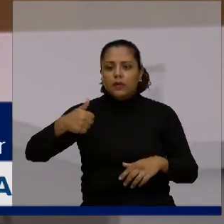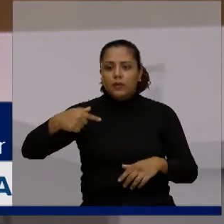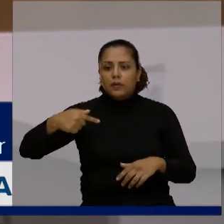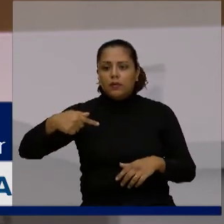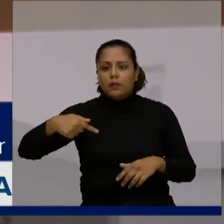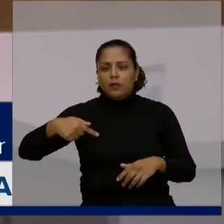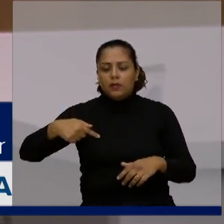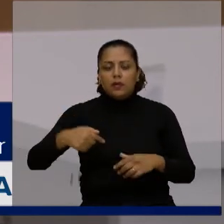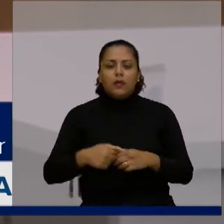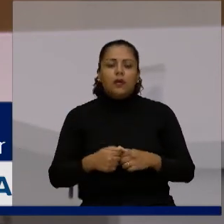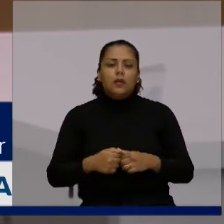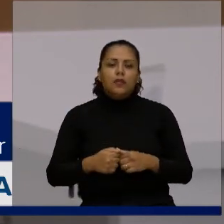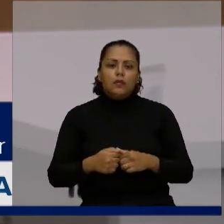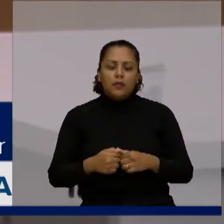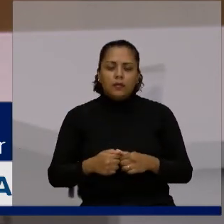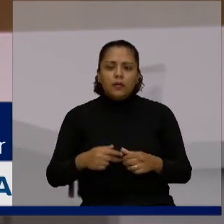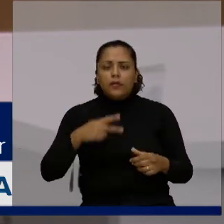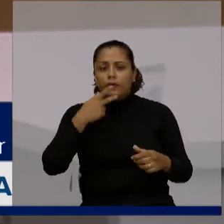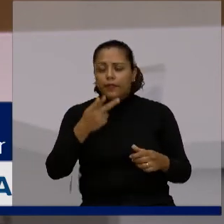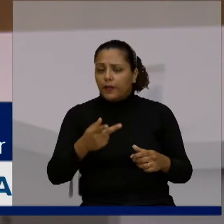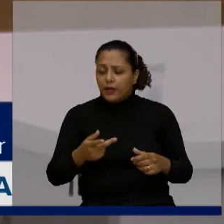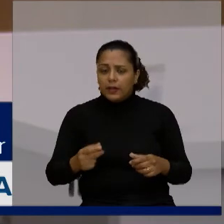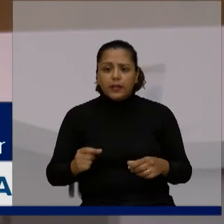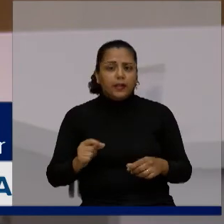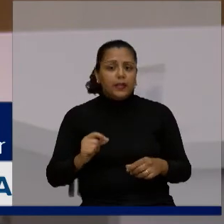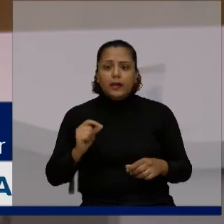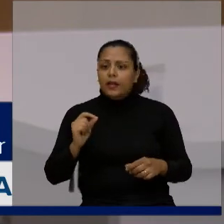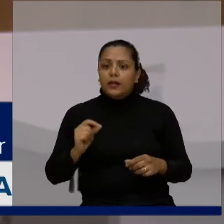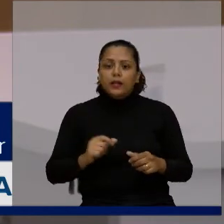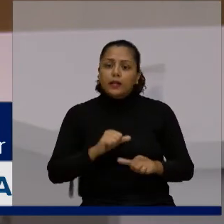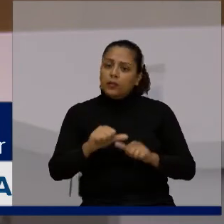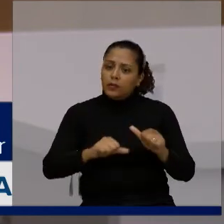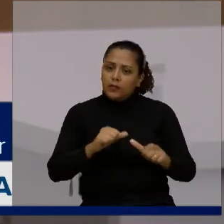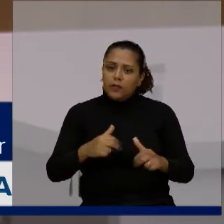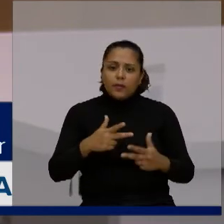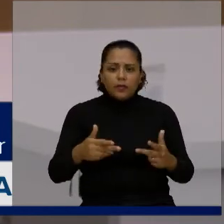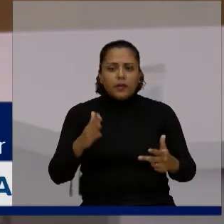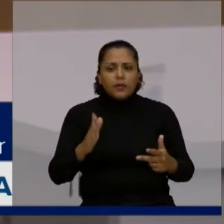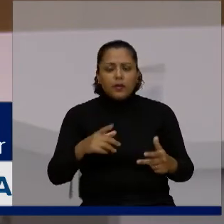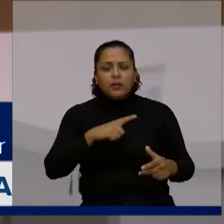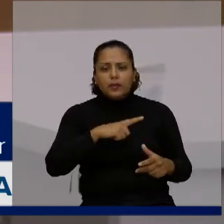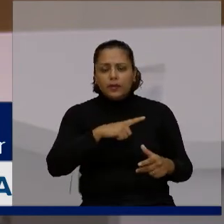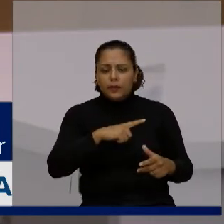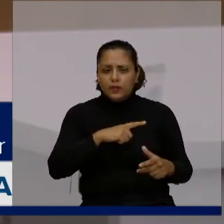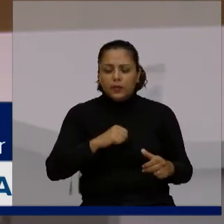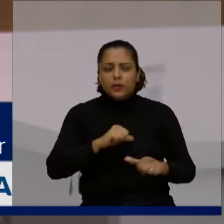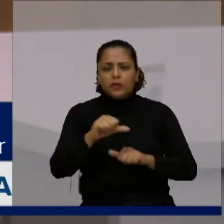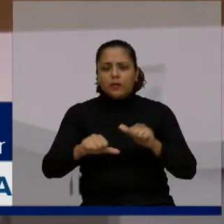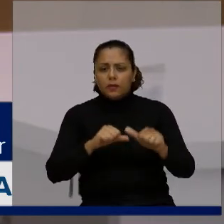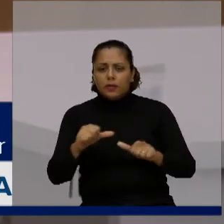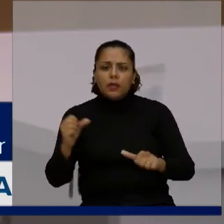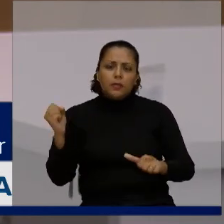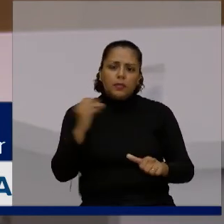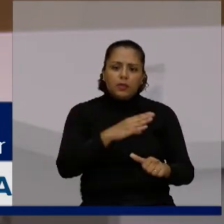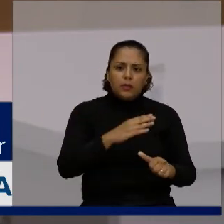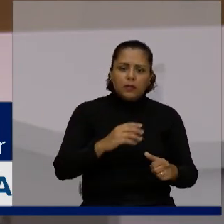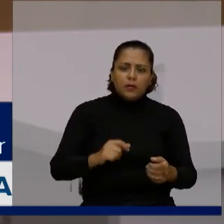já está previsto nos atuais contratos. Então, não se perde de direitos adquiridos, há mudança só para os novos contratos